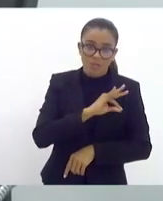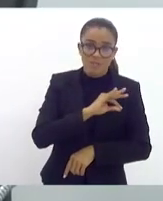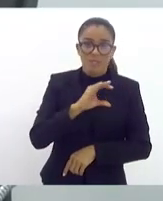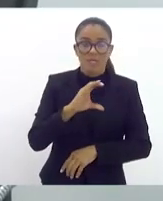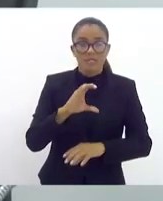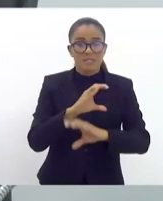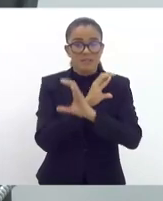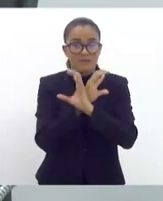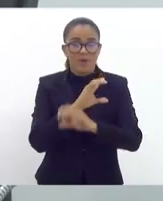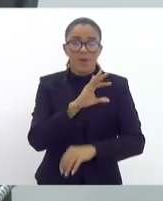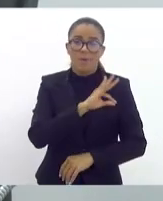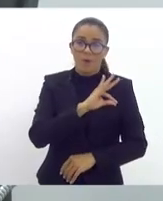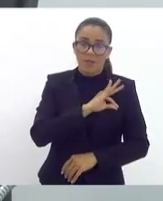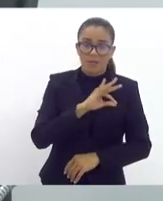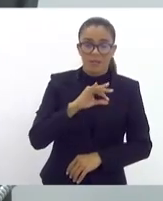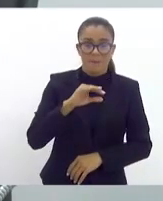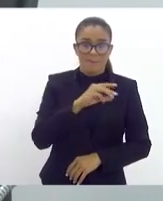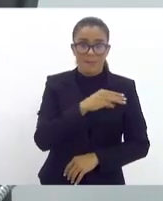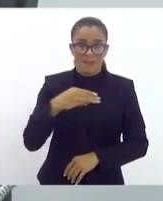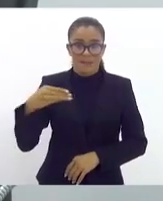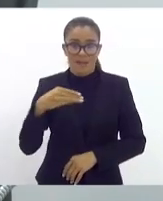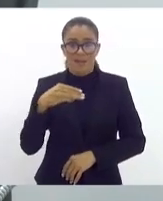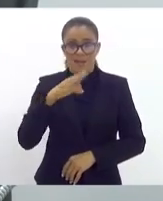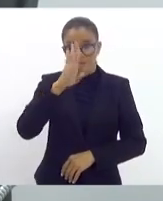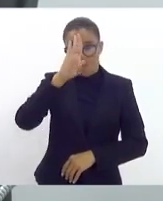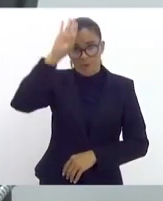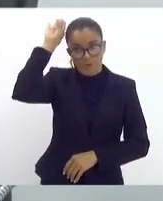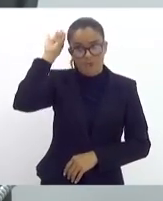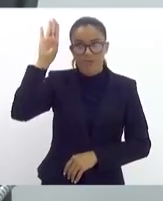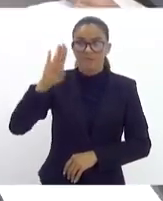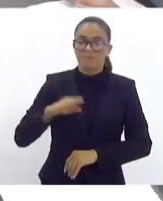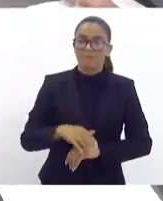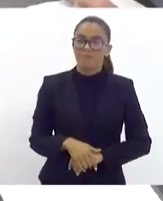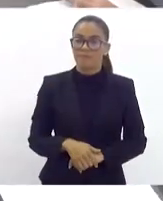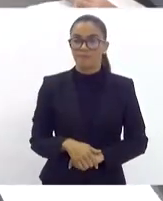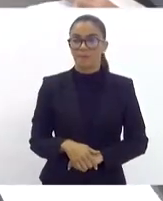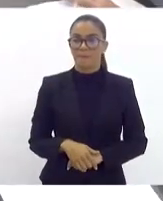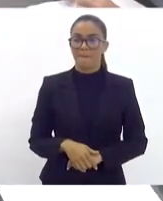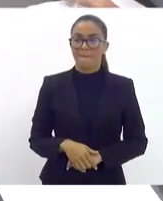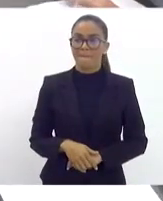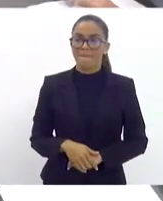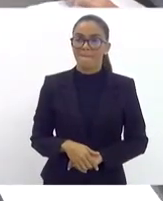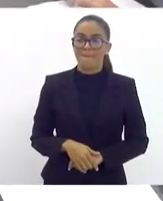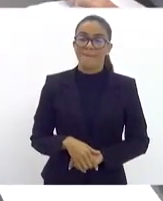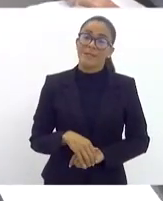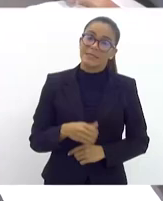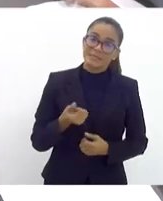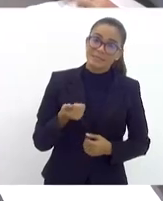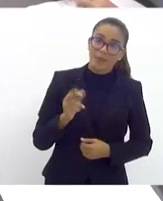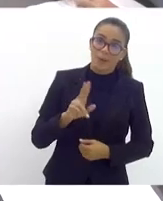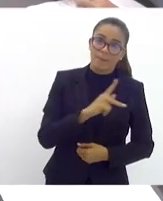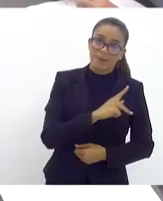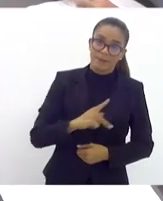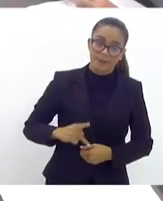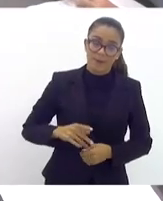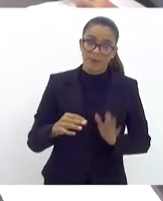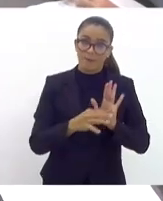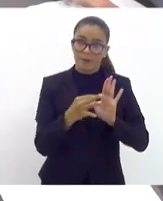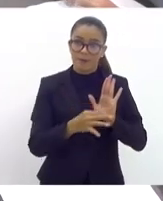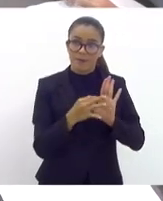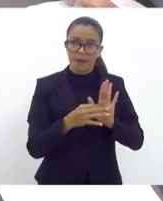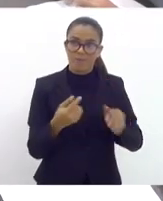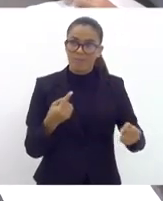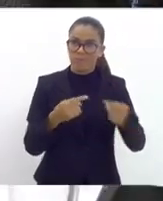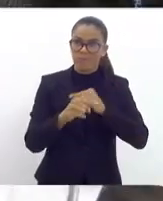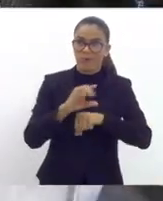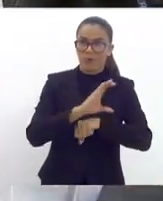Polícia Militar do Corpo de Bombeiros do Estado do Rio de Janeiro Deputado Vinícius cozzolino senhor presidente parecer pela